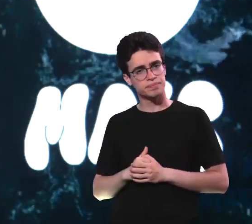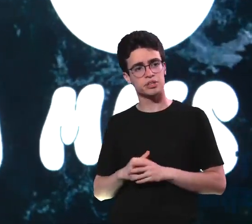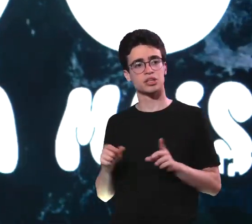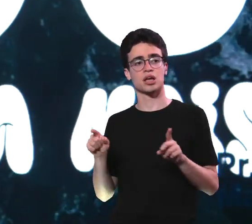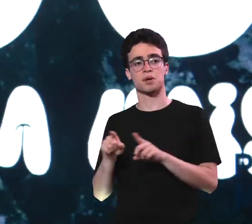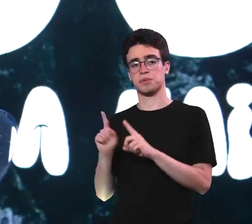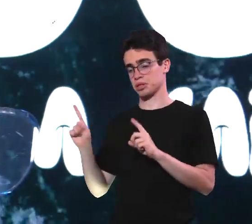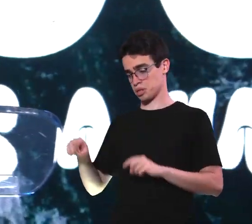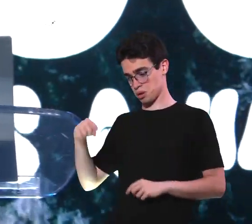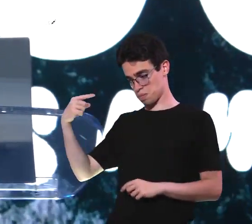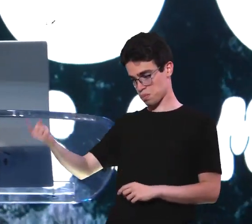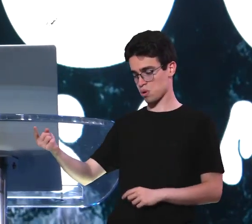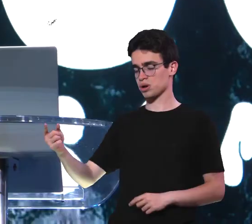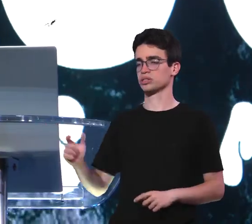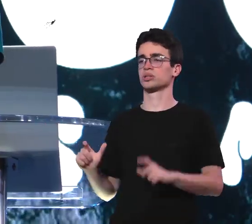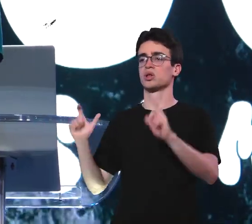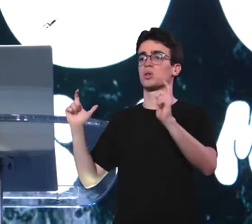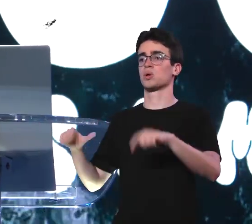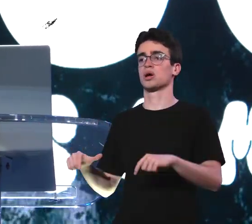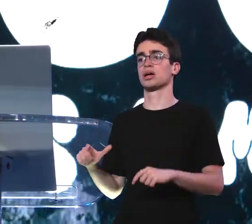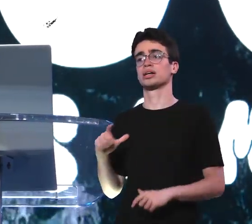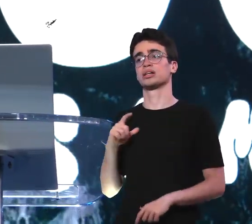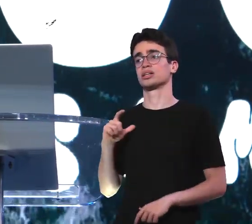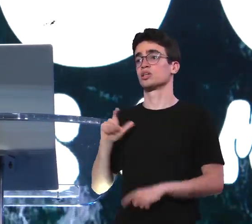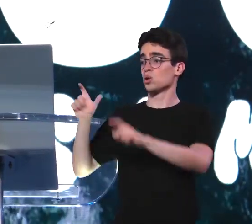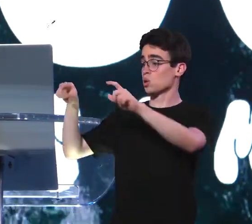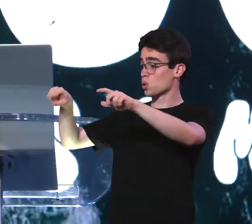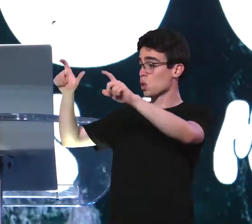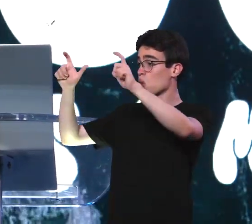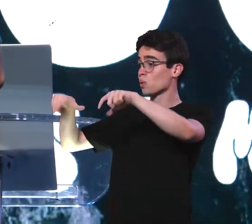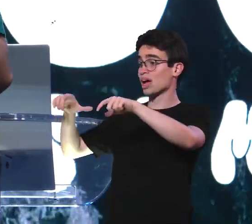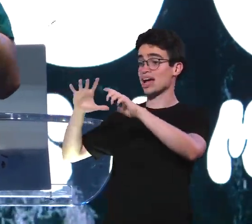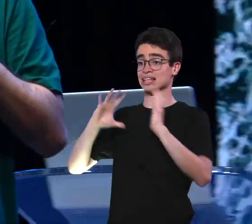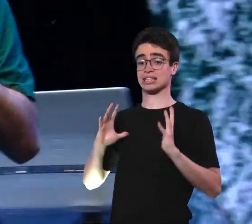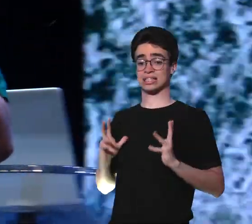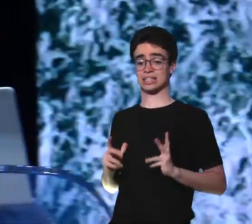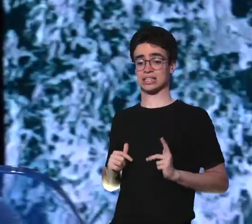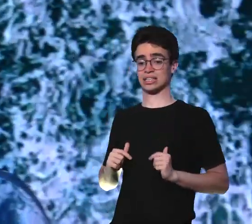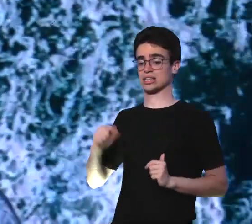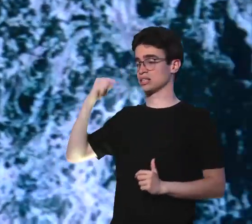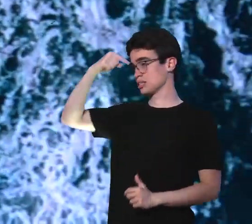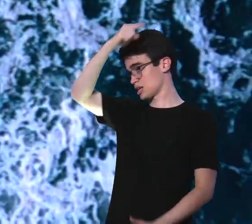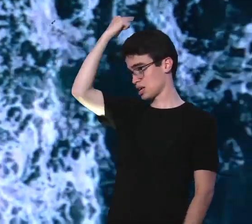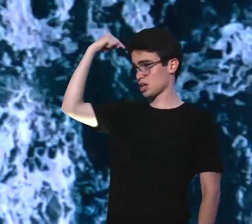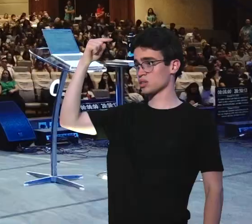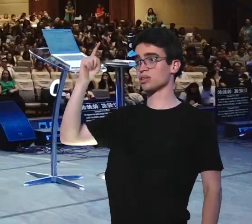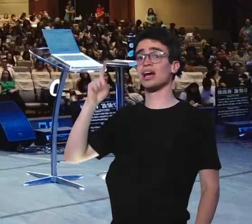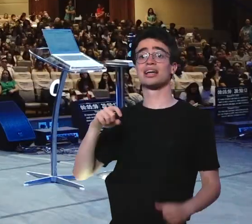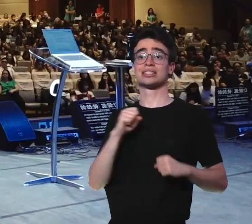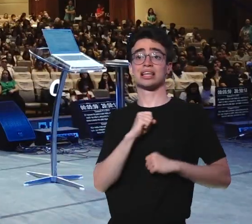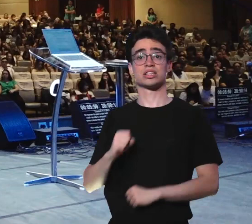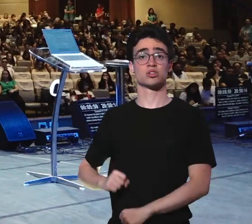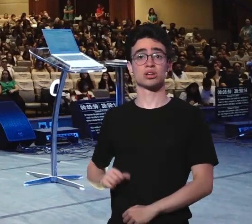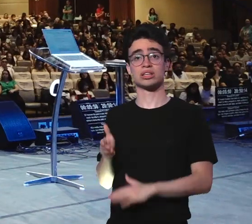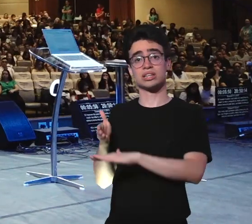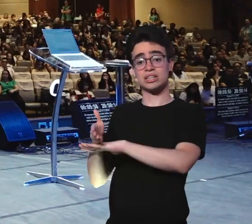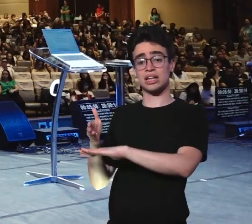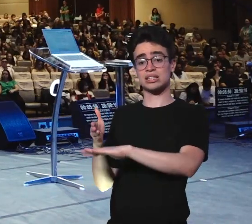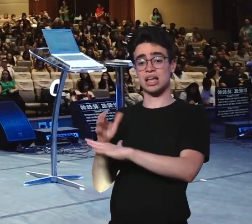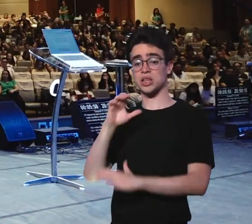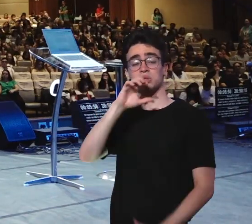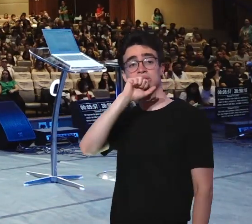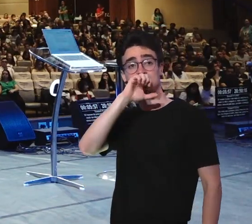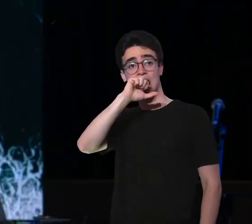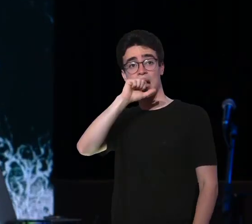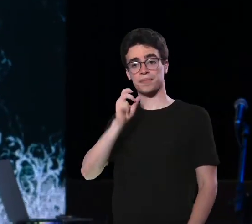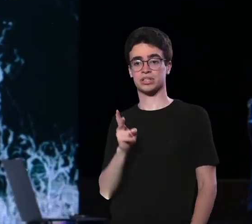Depois do átrio, do pátio, tinha o lugar santo, que os sacerdotes entravam no sábado, apenas os sacerdotes podiam